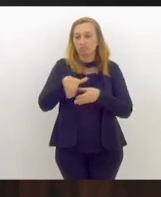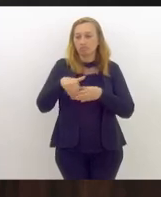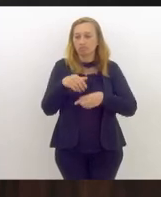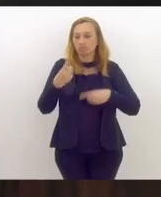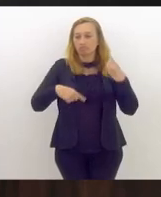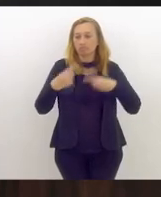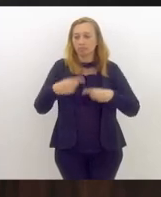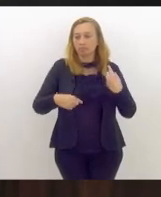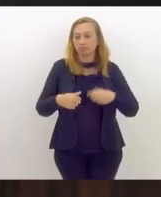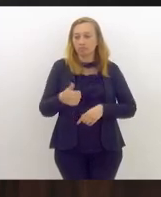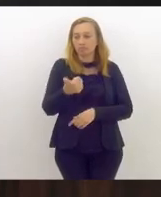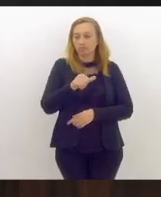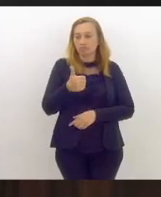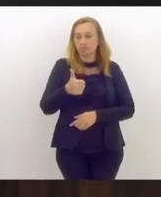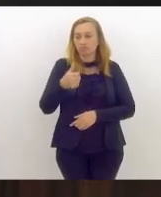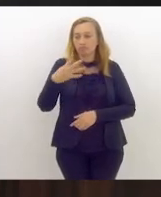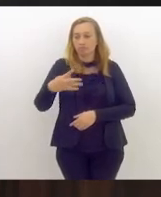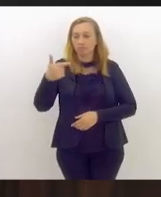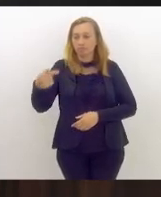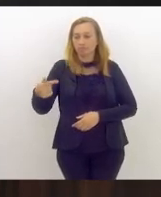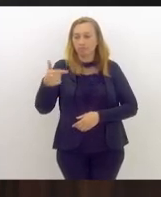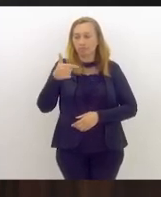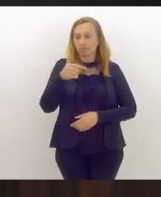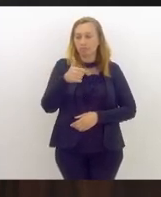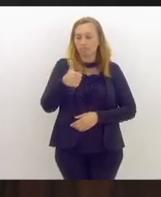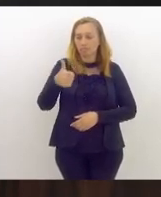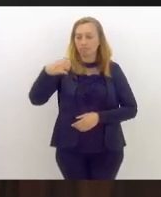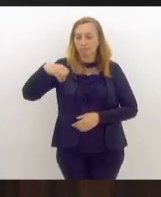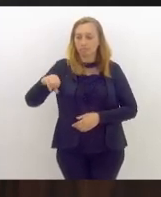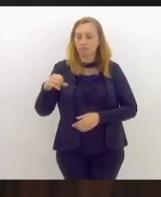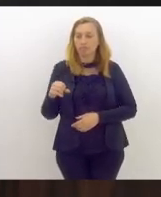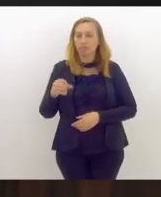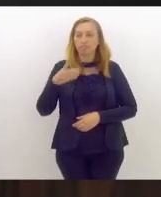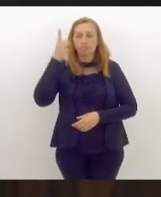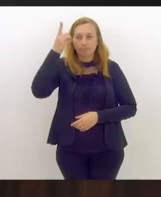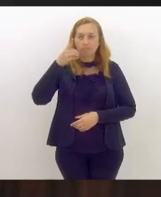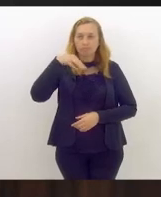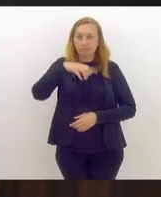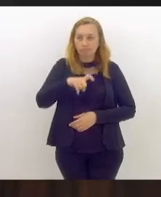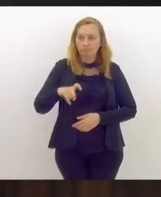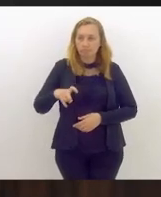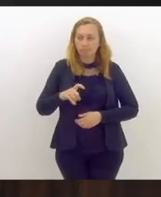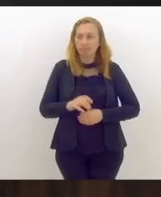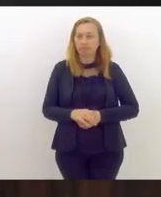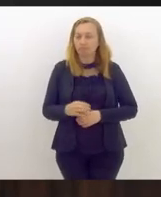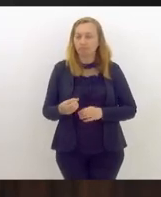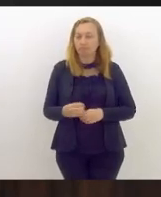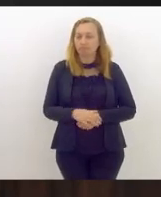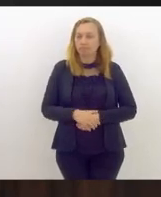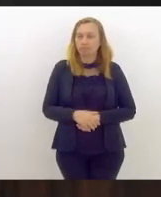em discussão única, projeto de lei 1147, de 19, de autoria do deputado Max Lemos,